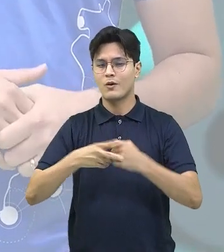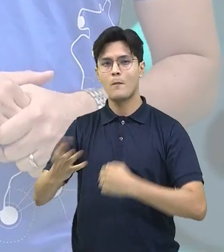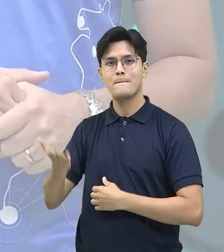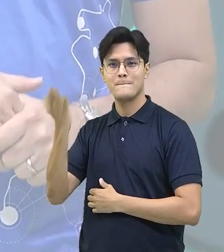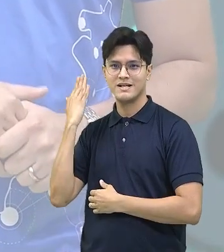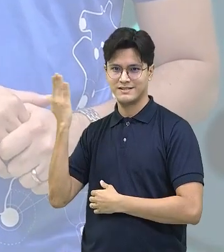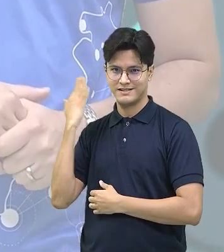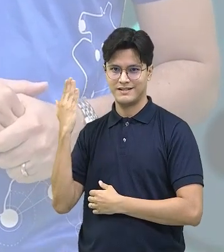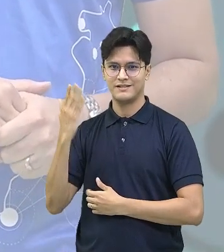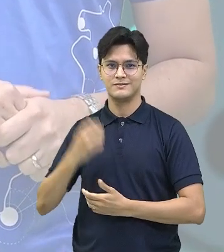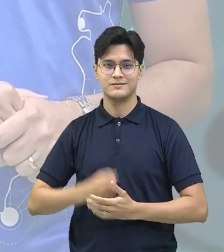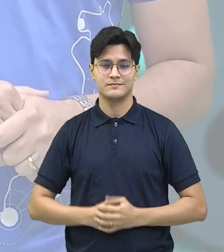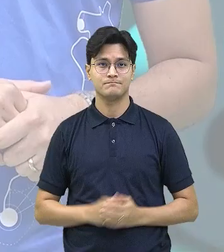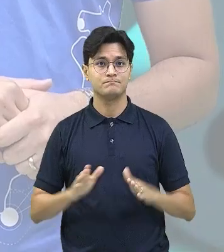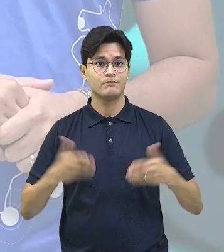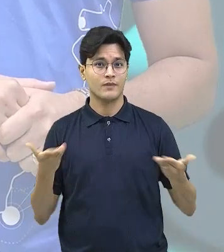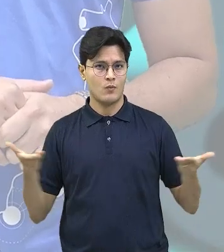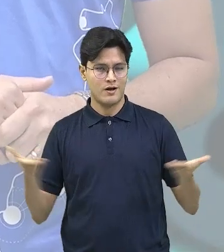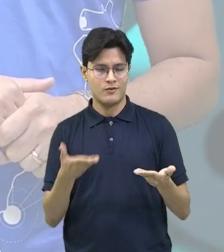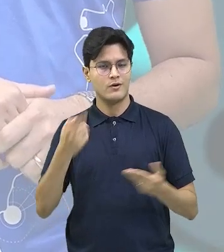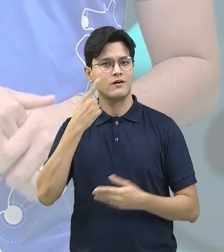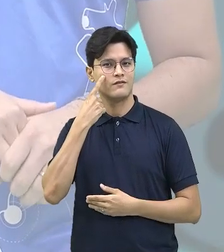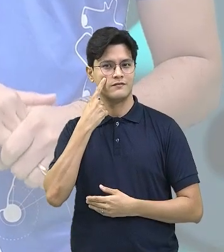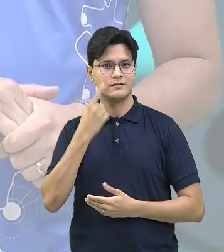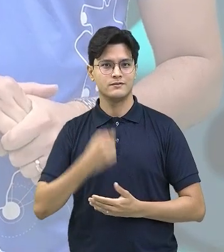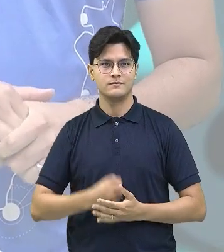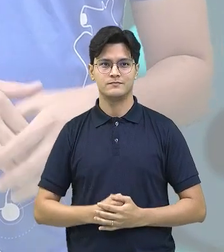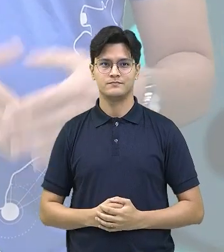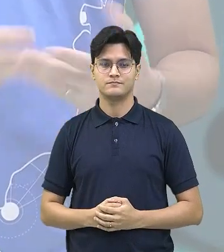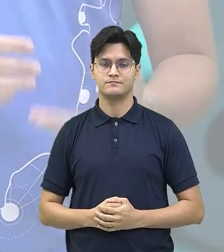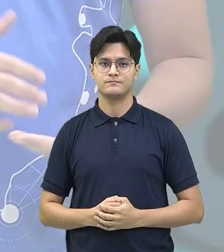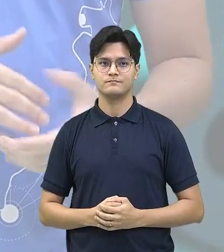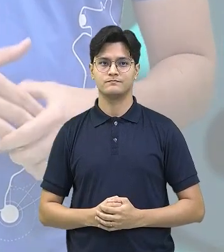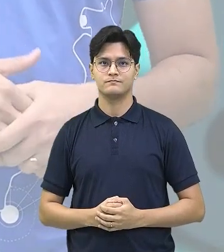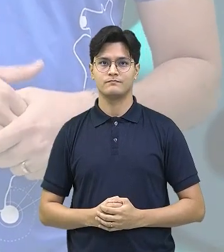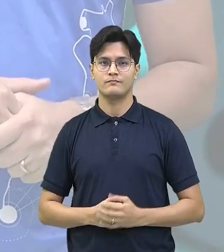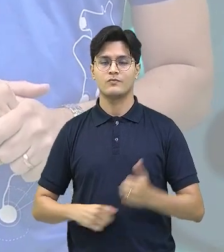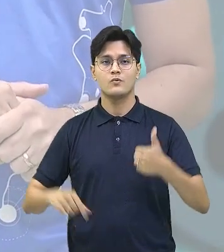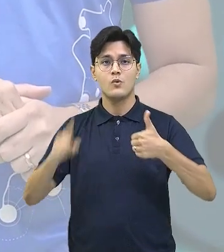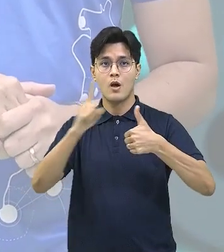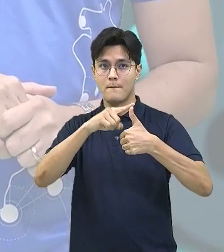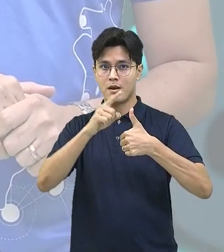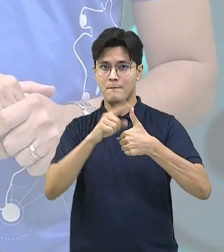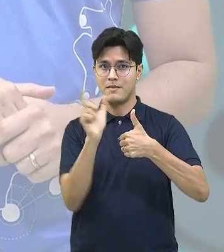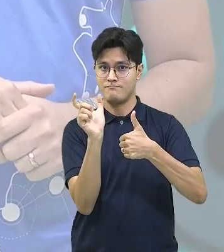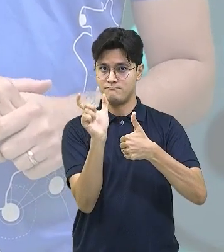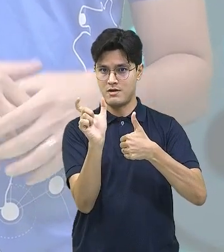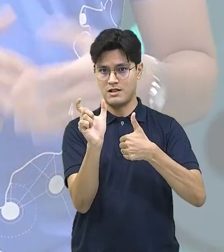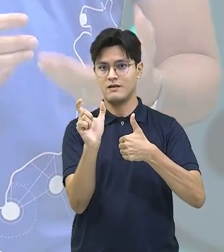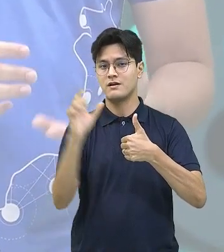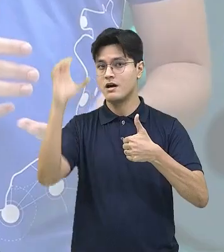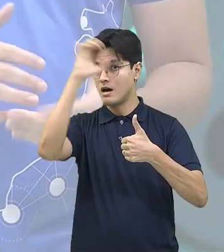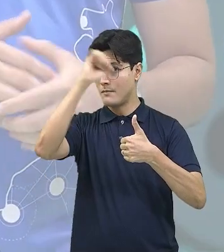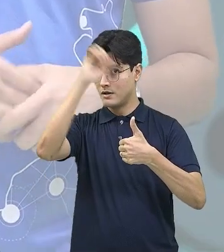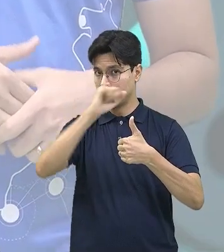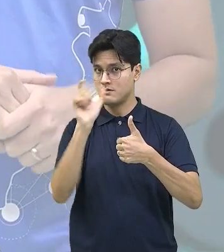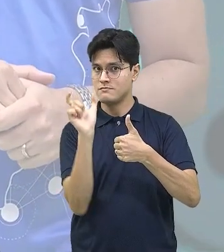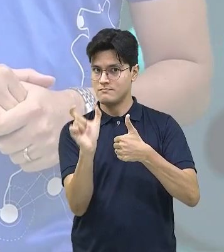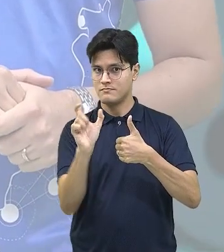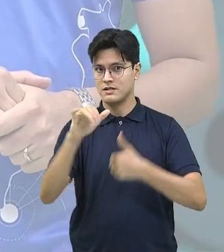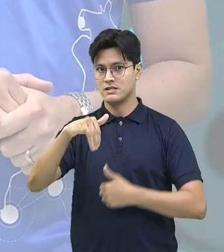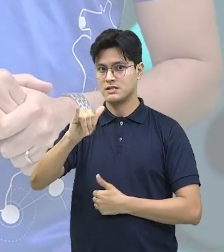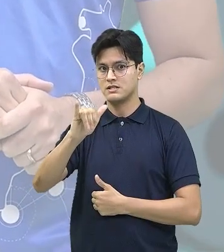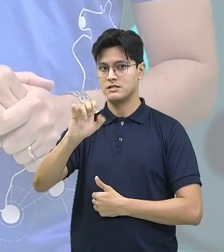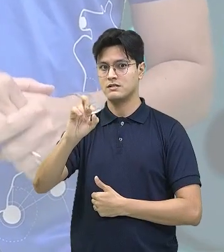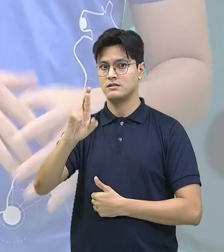vamos ver as expressões de tempo que nós temos aqui. A primeira palavra que nós vamos aprender é a yesterday, que a gente